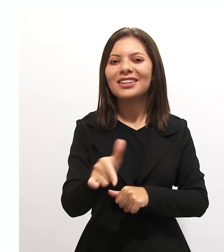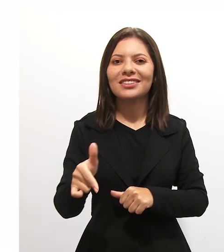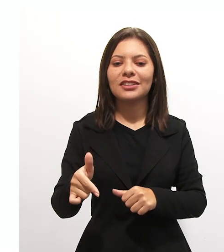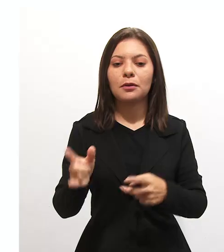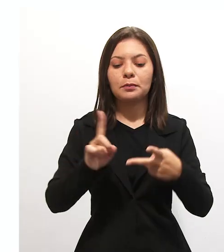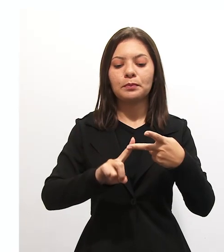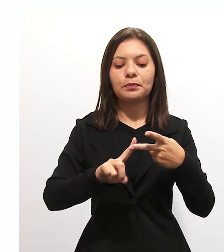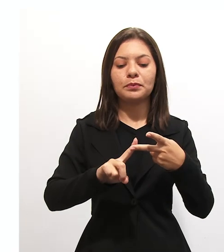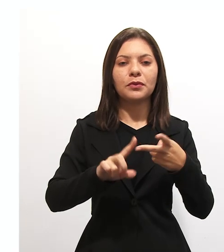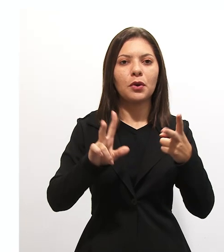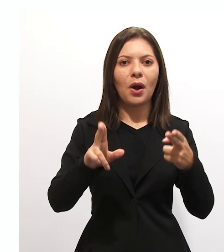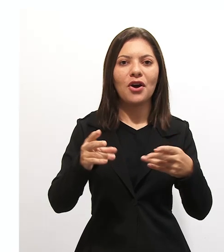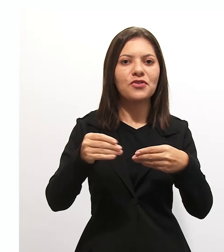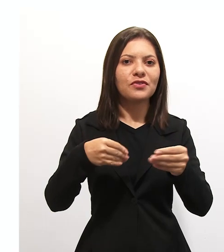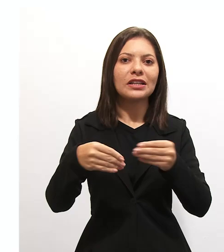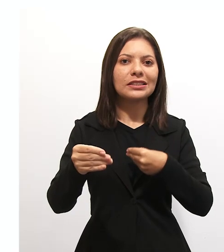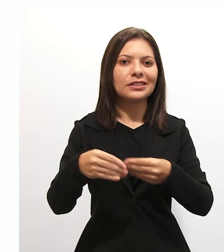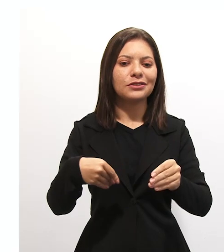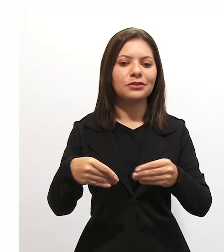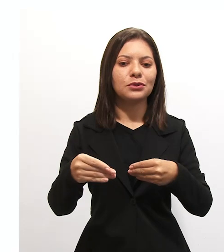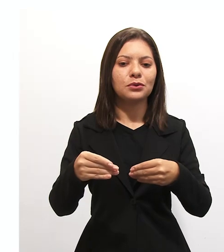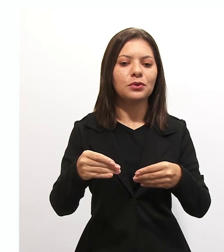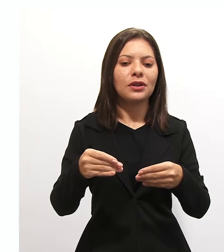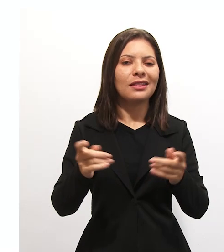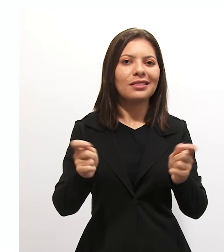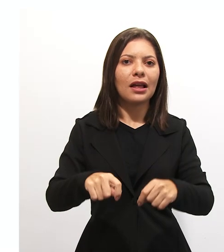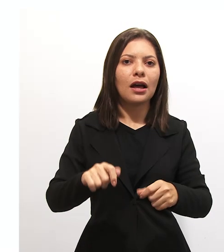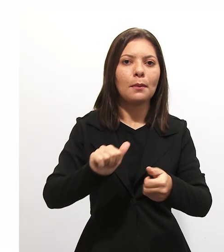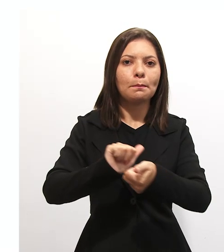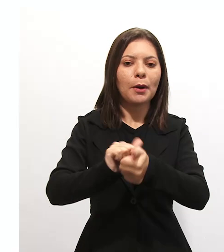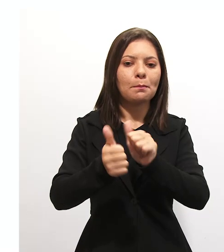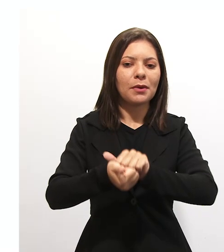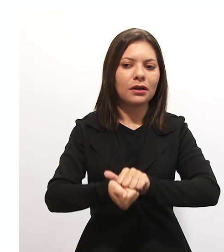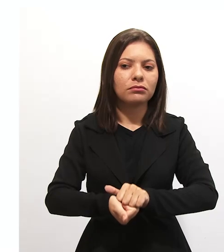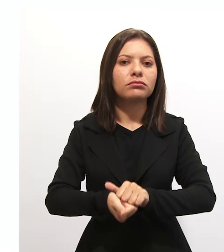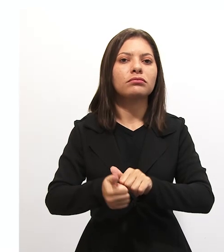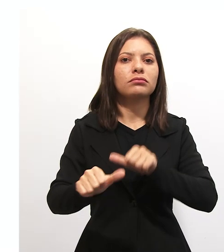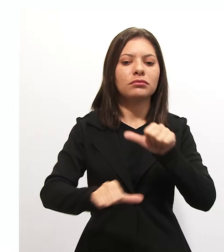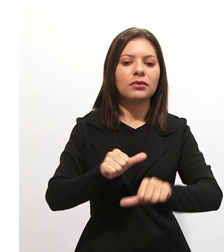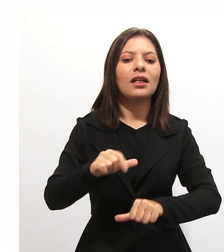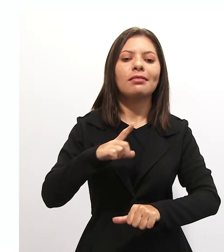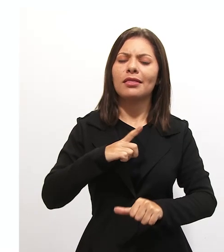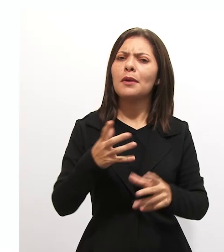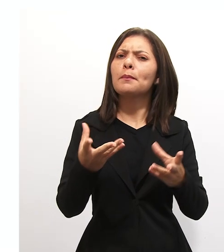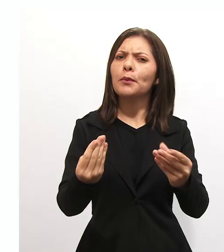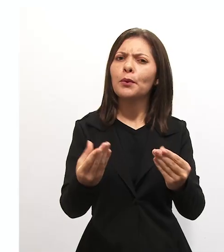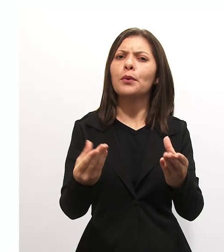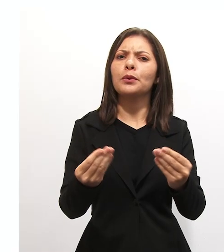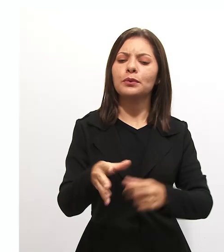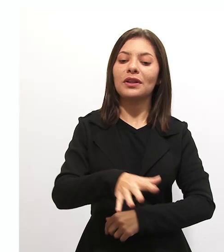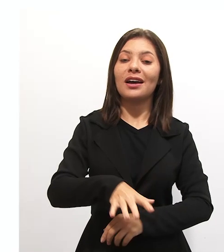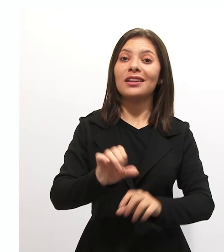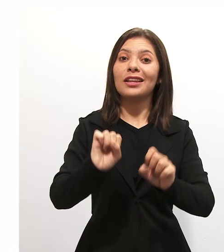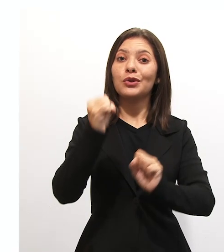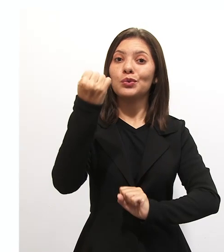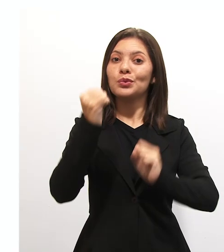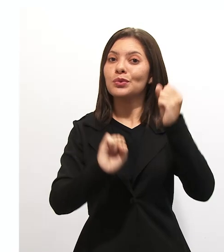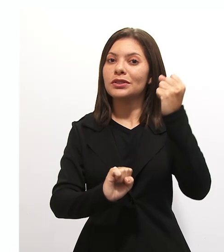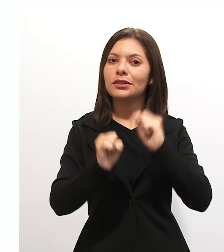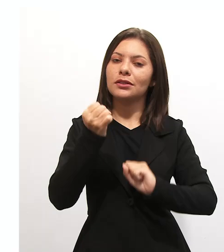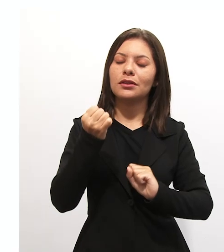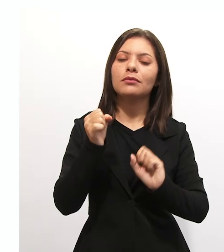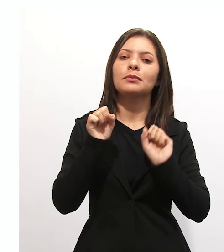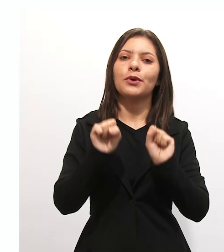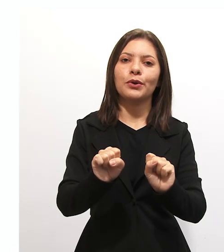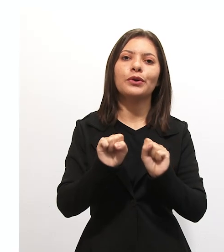que ajusta-se ao volume real de atividade, muito usado na indústria. Então, para uma atividade